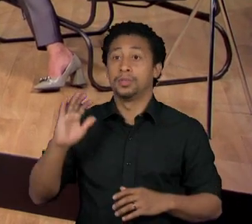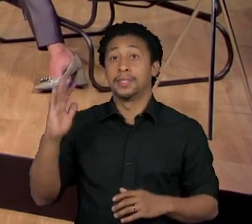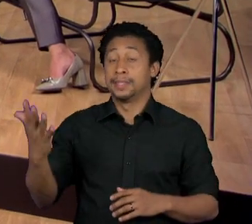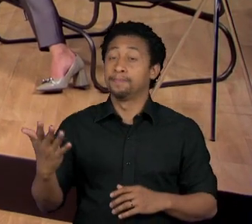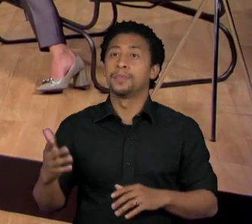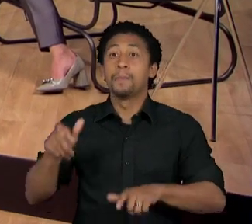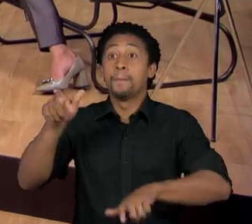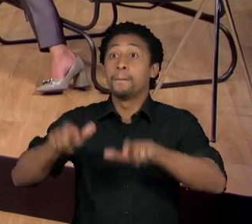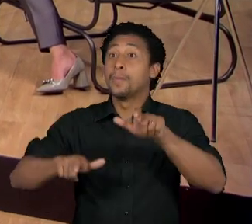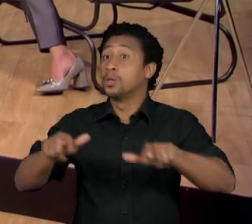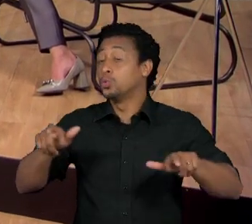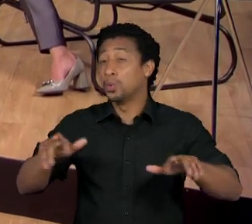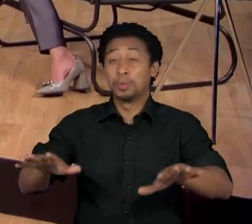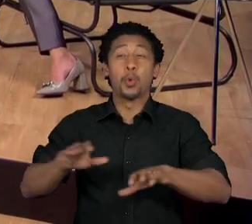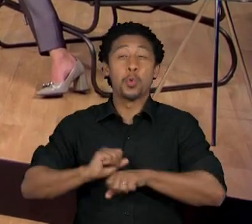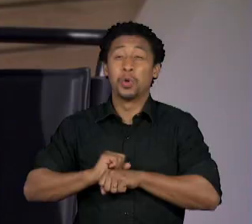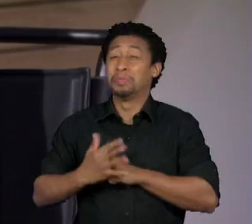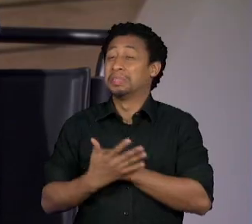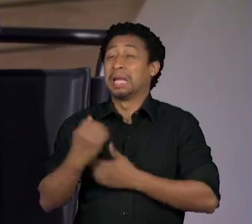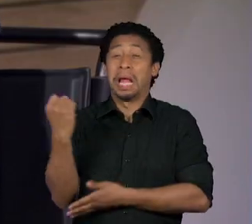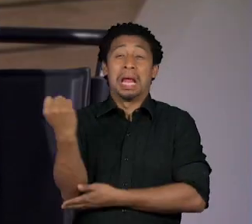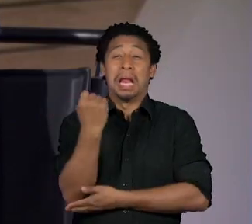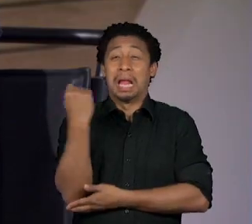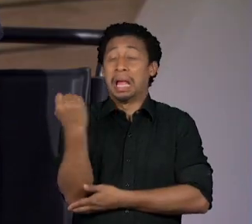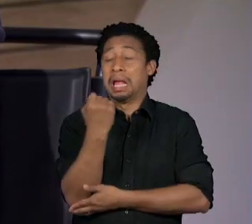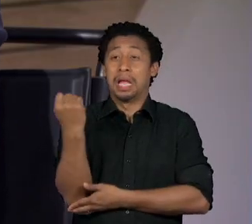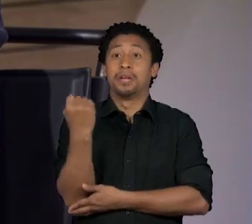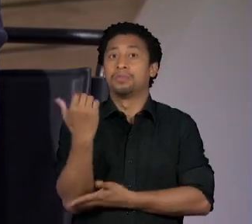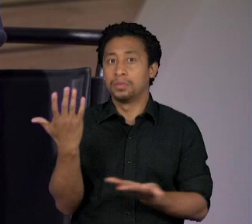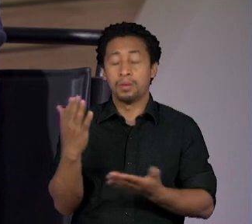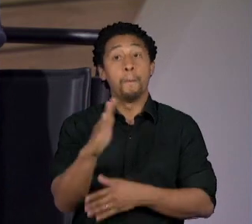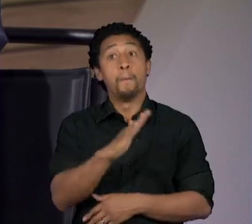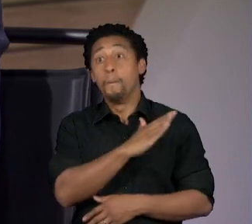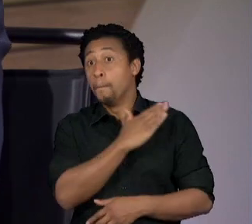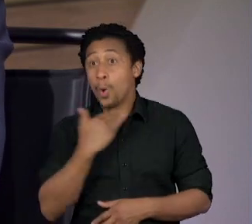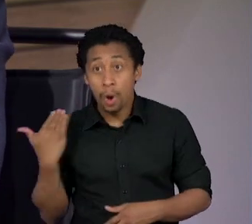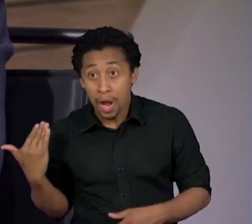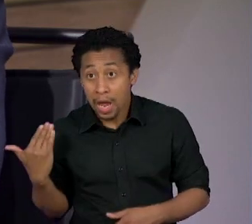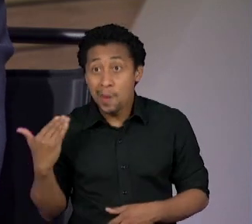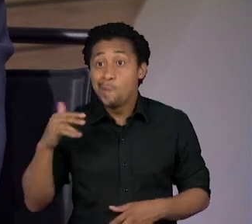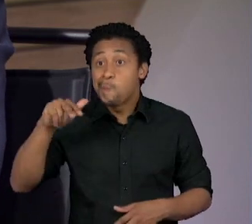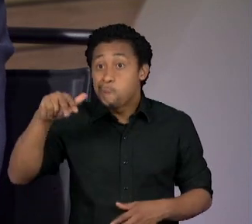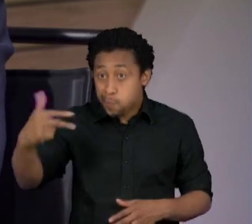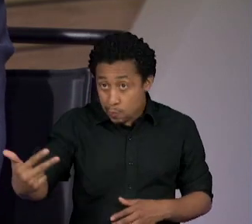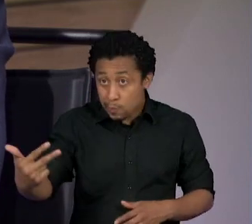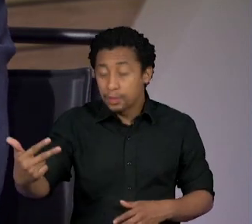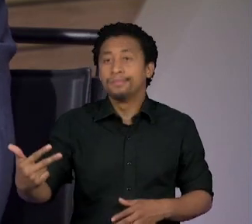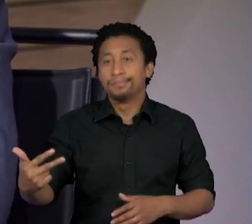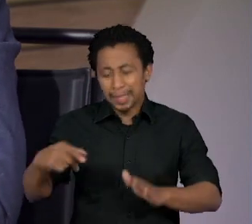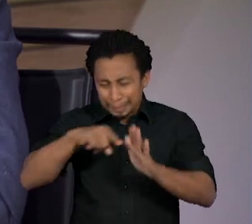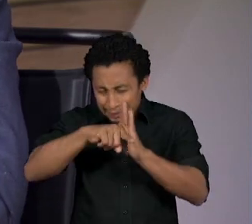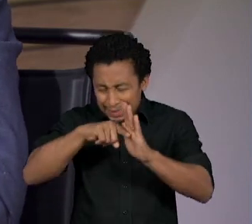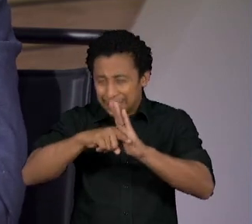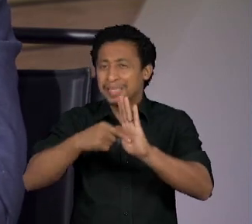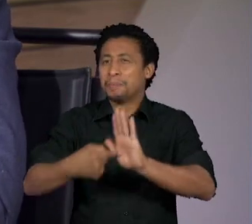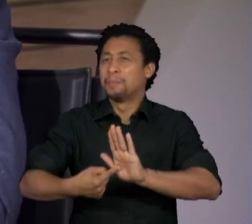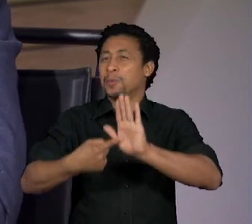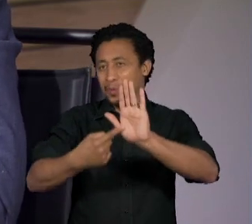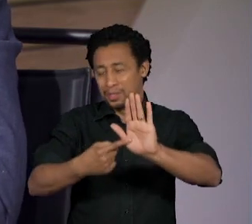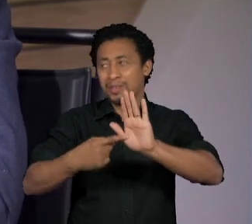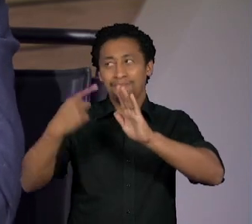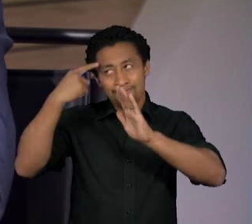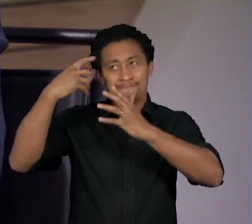vieram a falecer, que foram estudados os seus cérebros, sabe que o Covid tem sim uma atuação no cérebro, né?